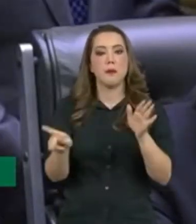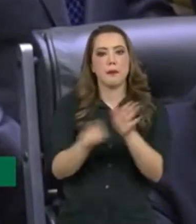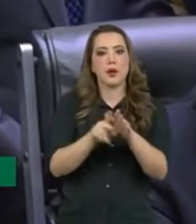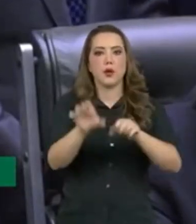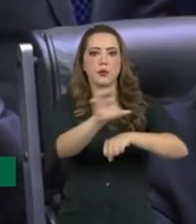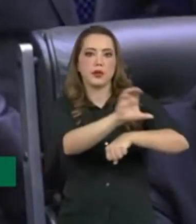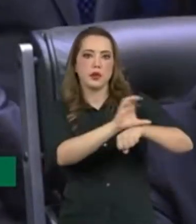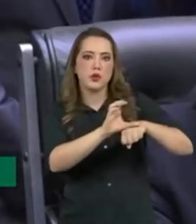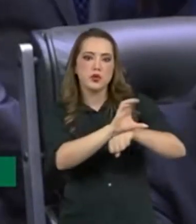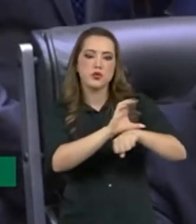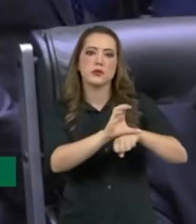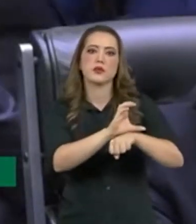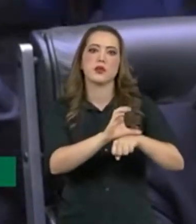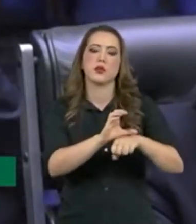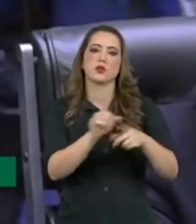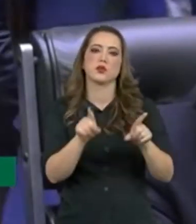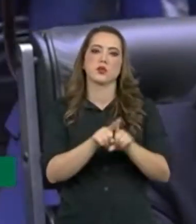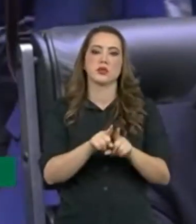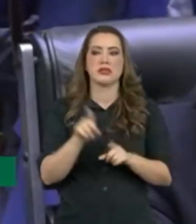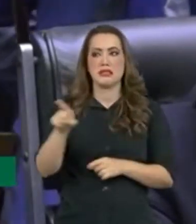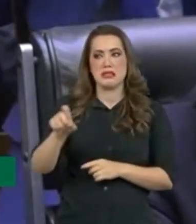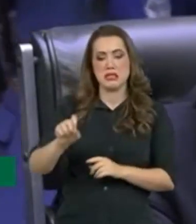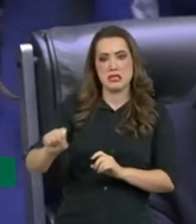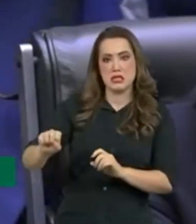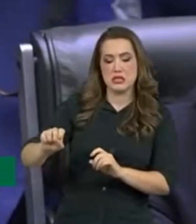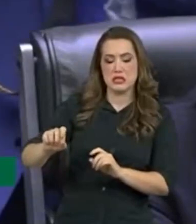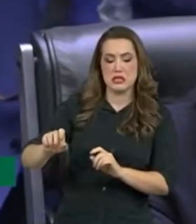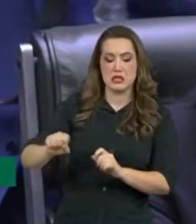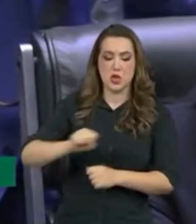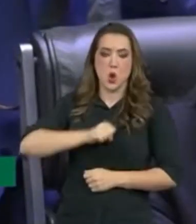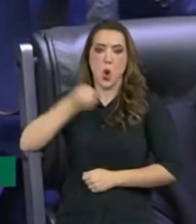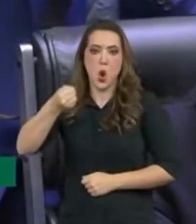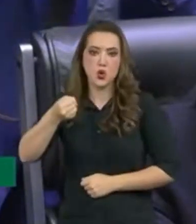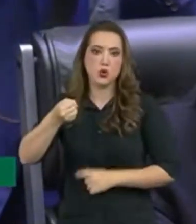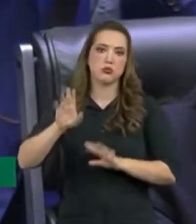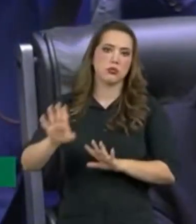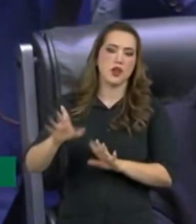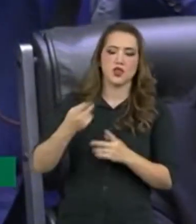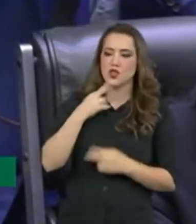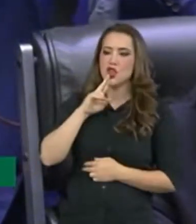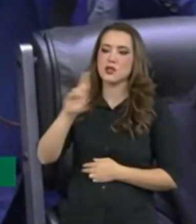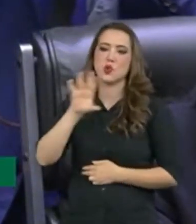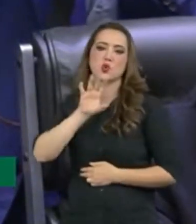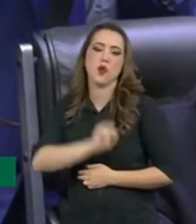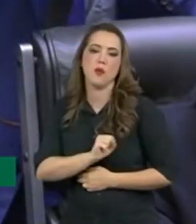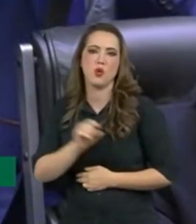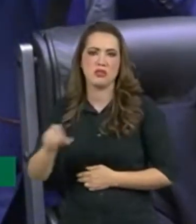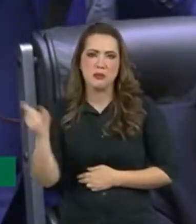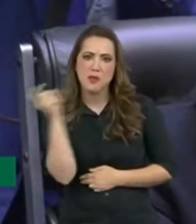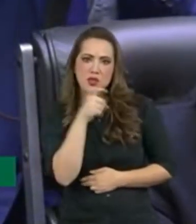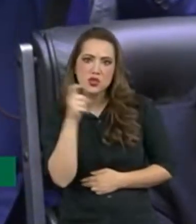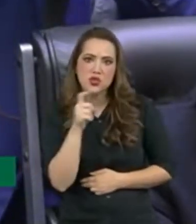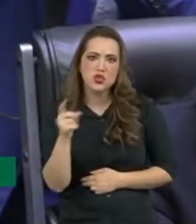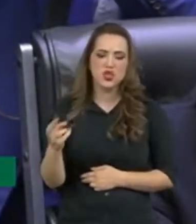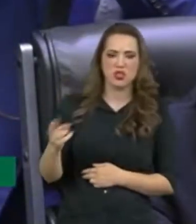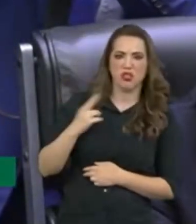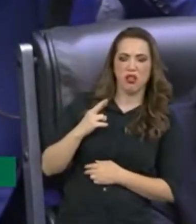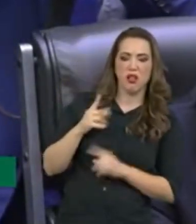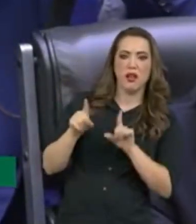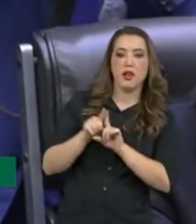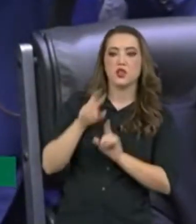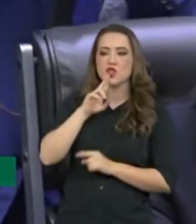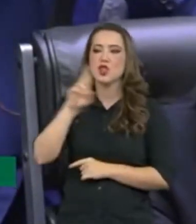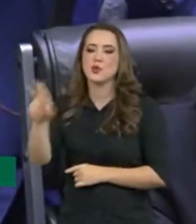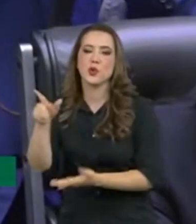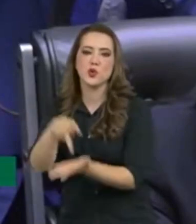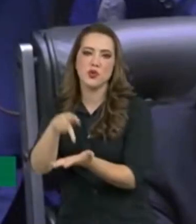à democracia. Ao ódio responderemos com amor, à mentira com a verdade. Ao terror e à violência